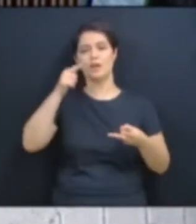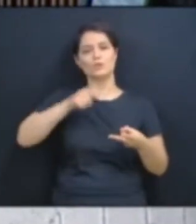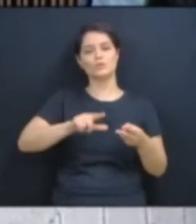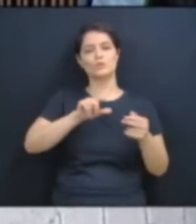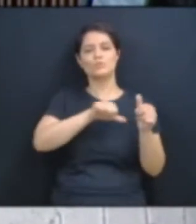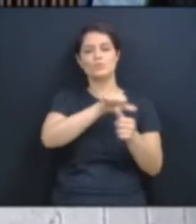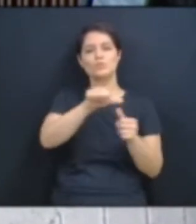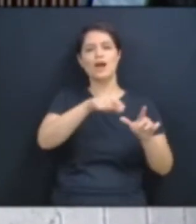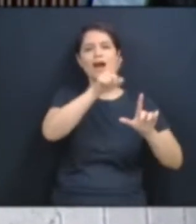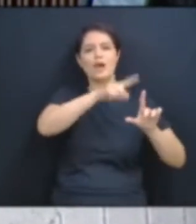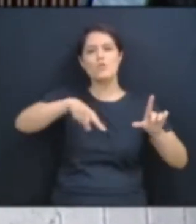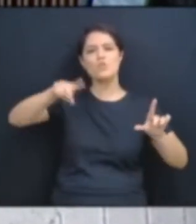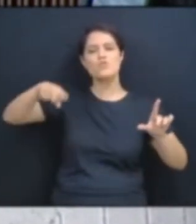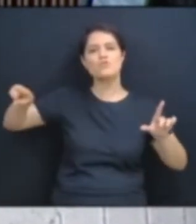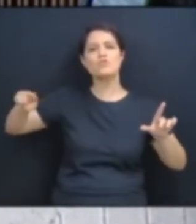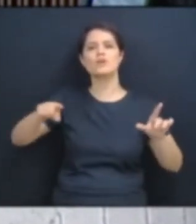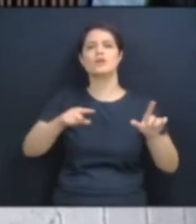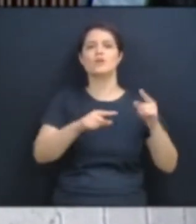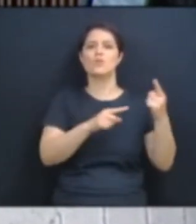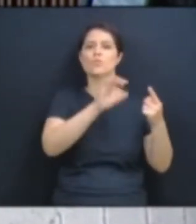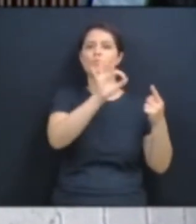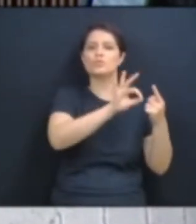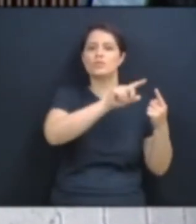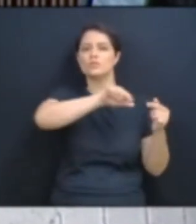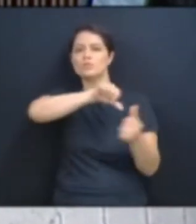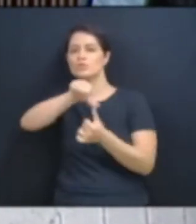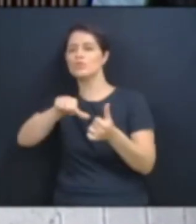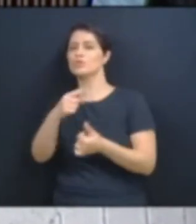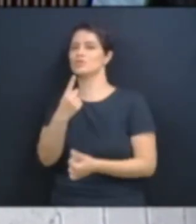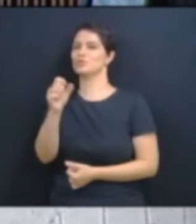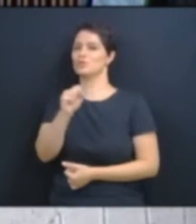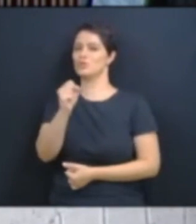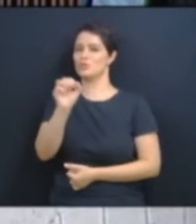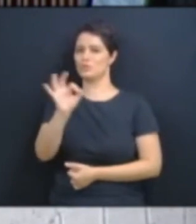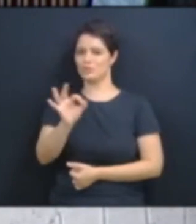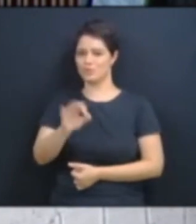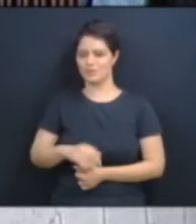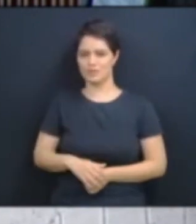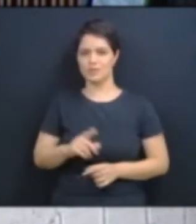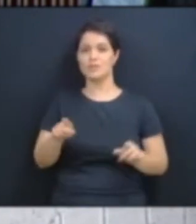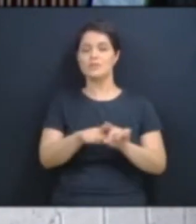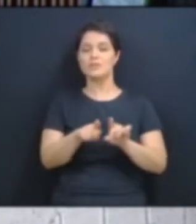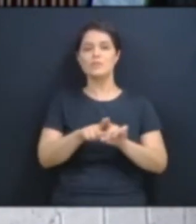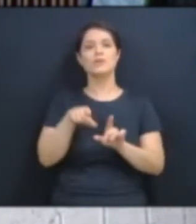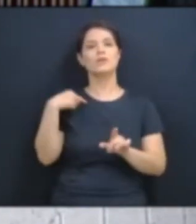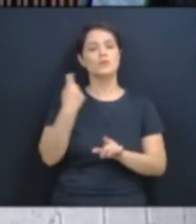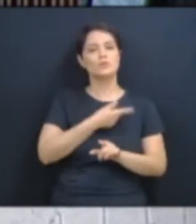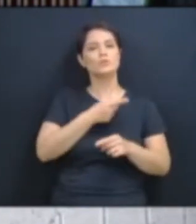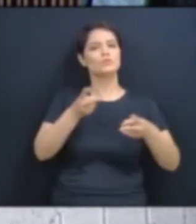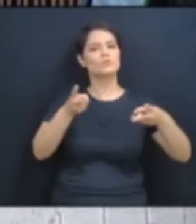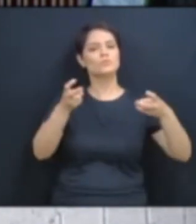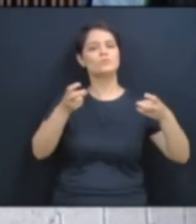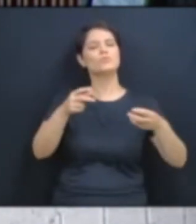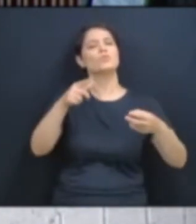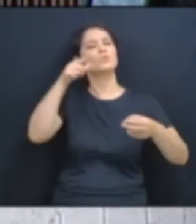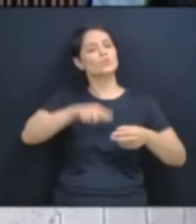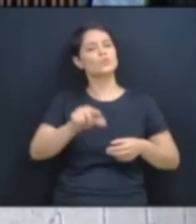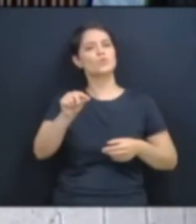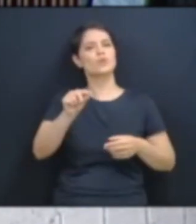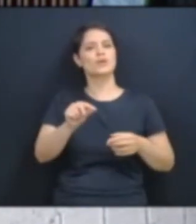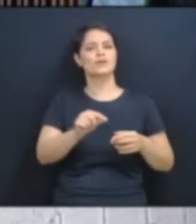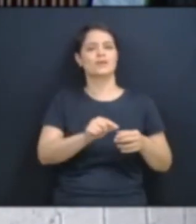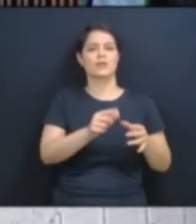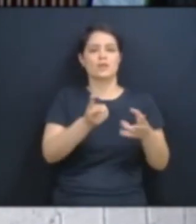a contagem de veículos, de bandagem que chama, para que assim que identificado o aumento de fluxo na praça, se tenha uma